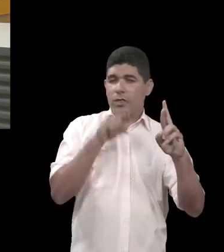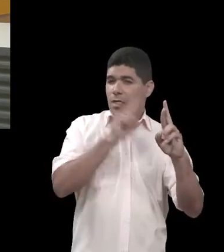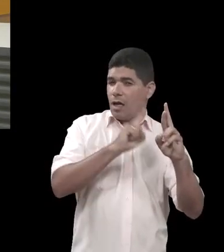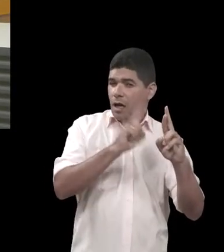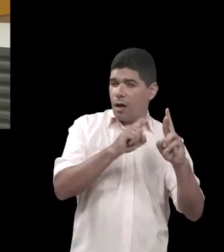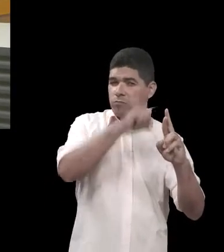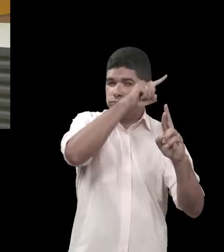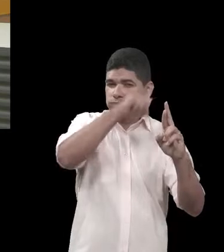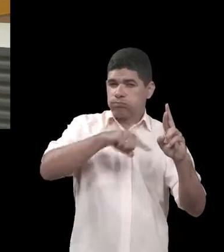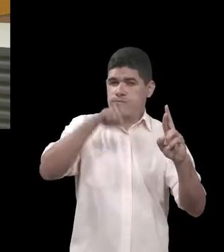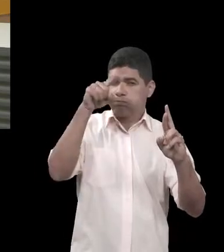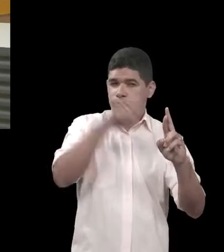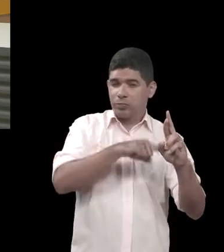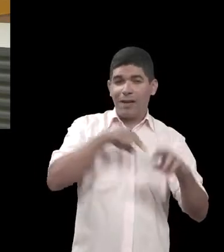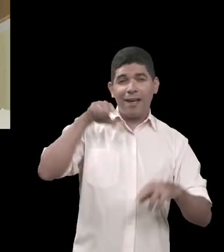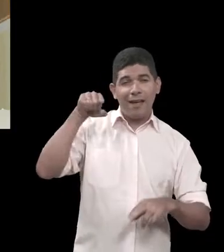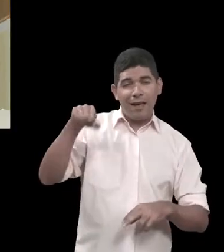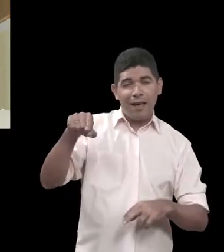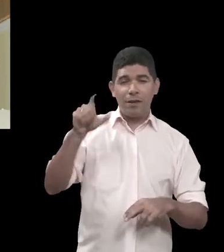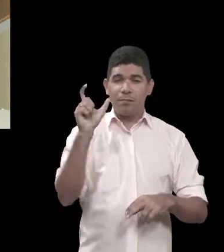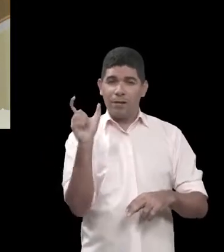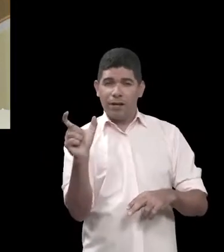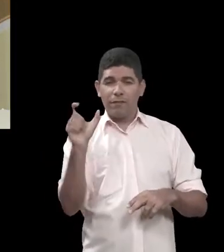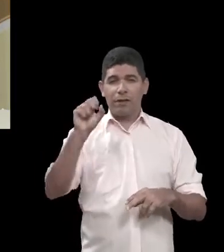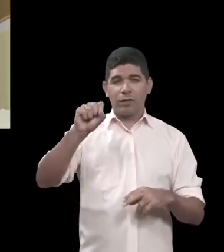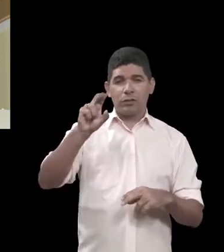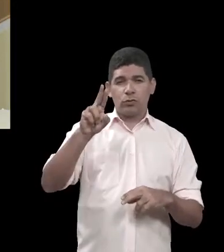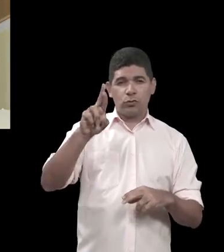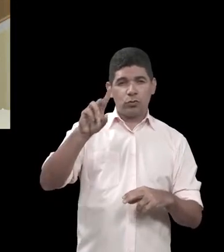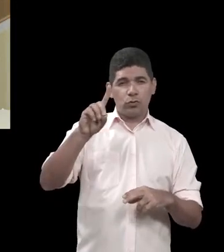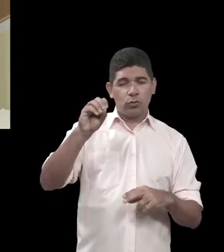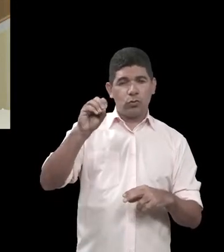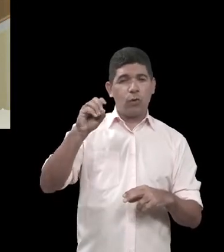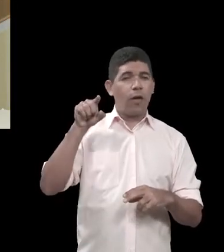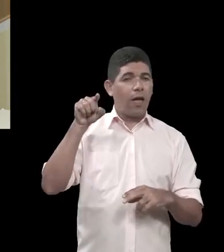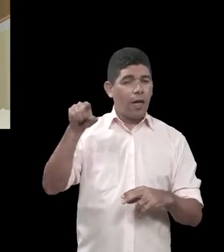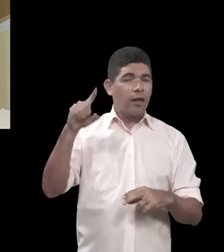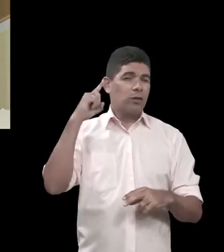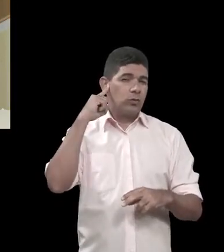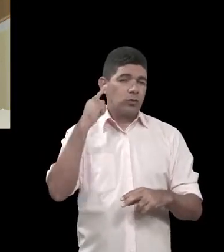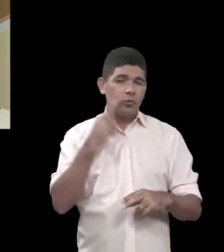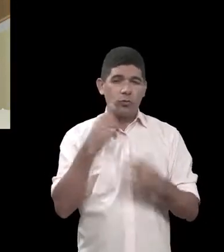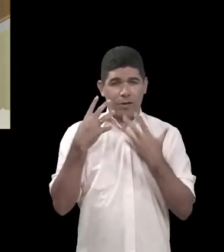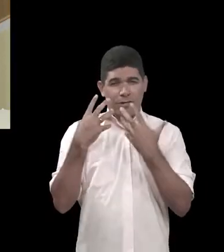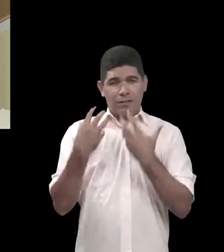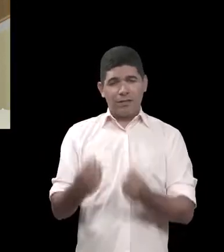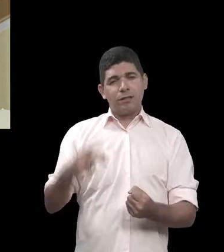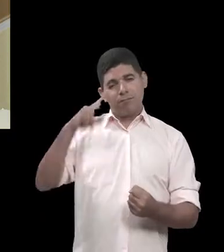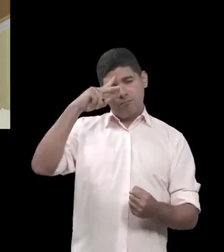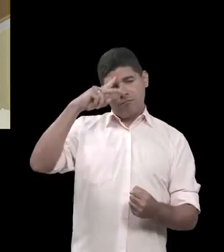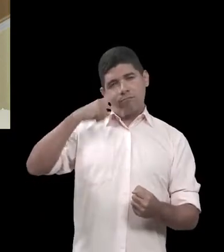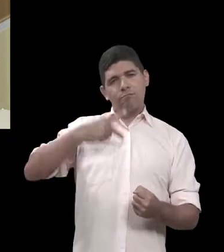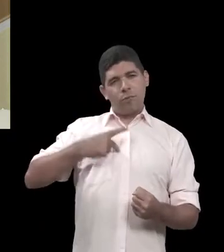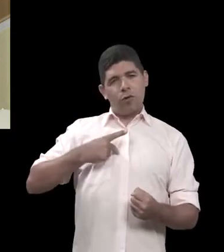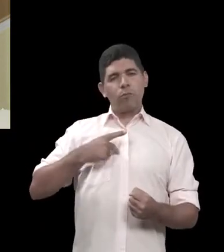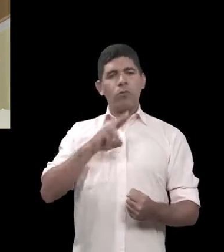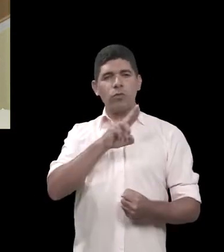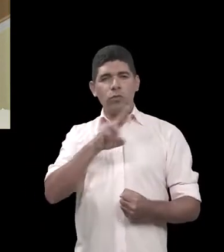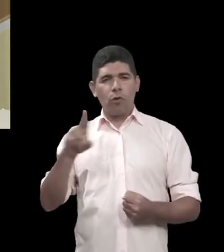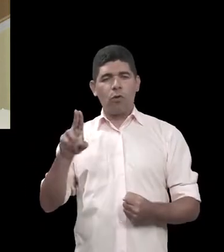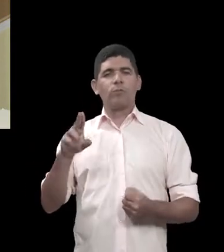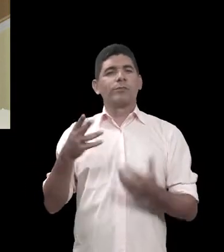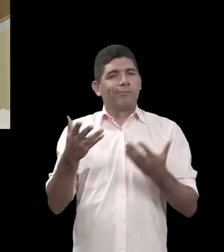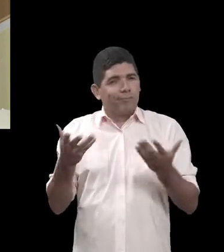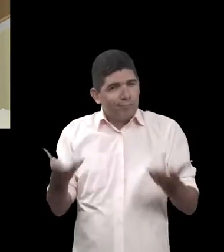que é usuário de língua de sinais, ele faz questão até de ser chamado de surdo mesmo, né? Em termos